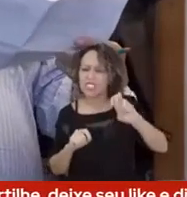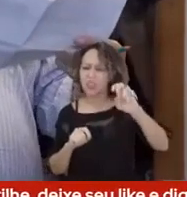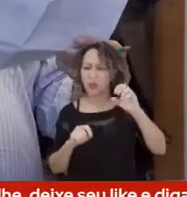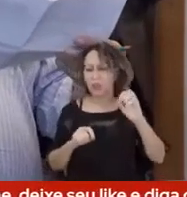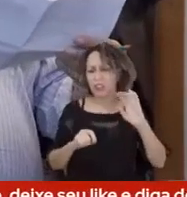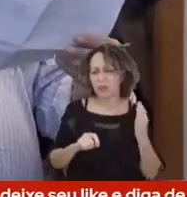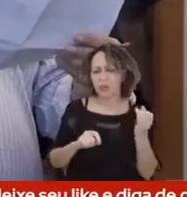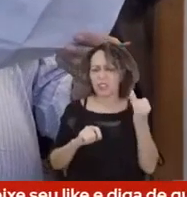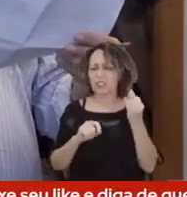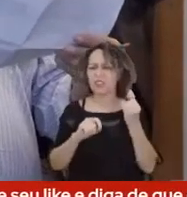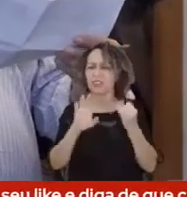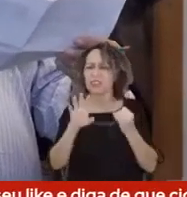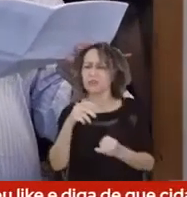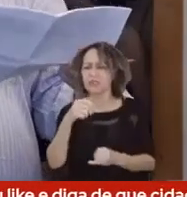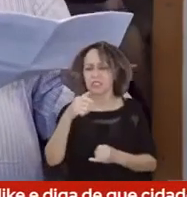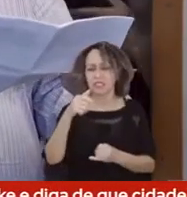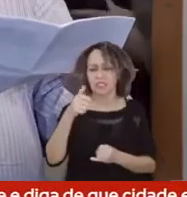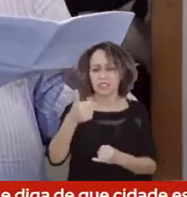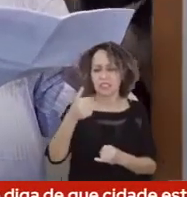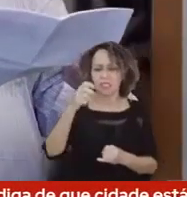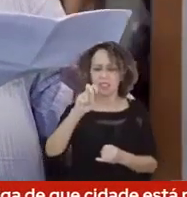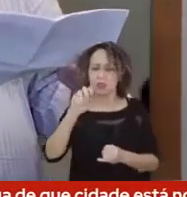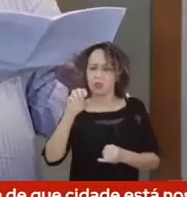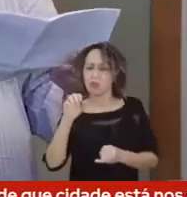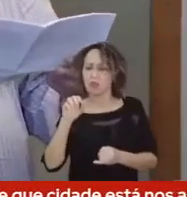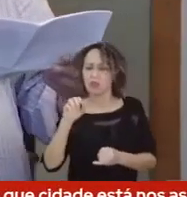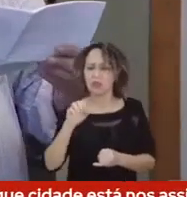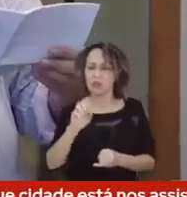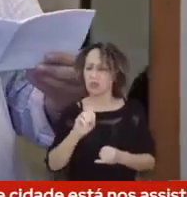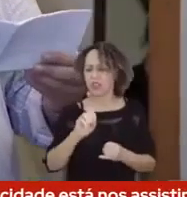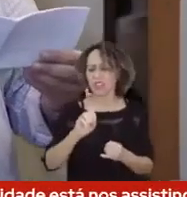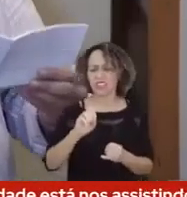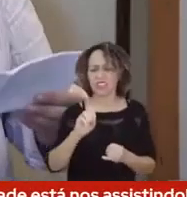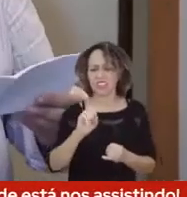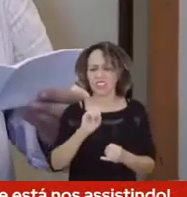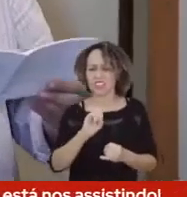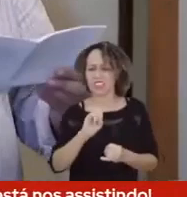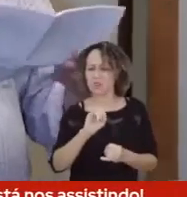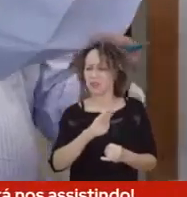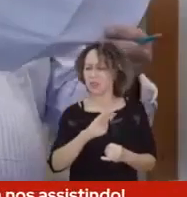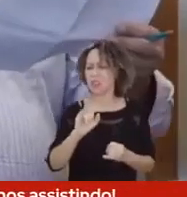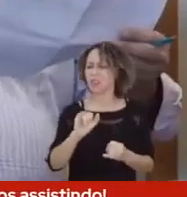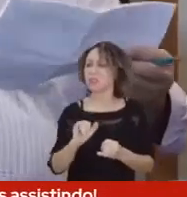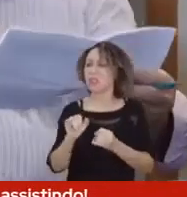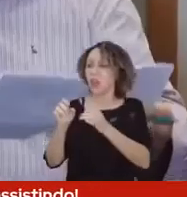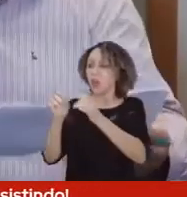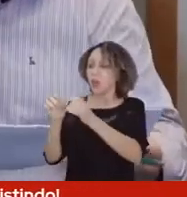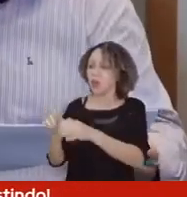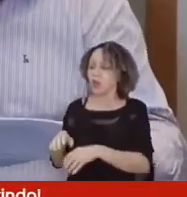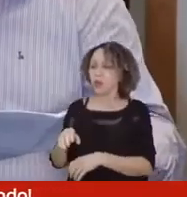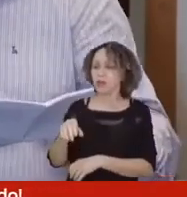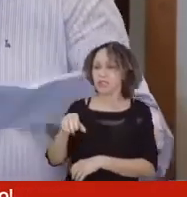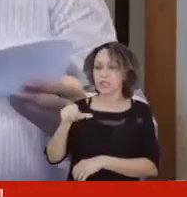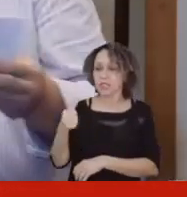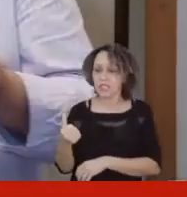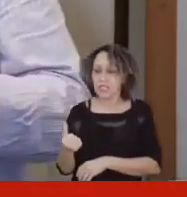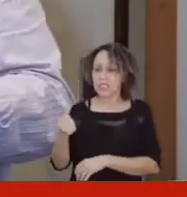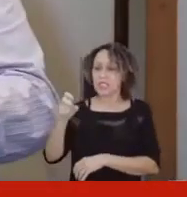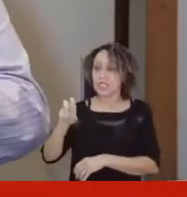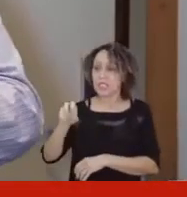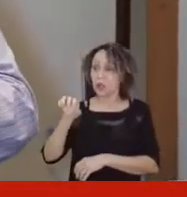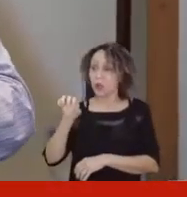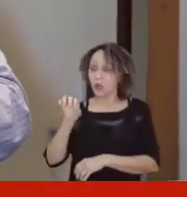fixas, sobra 625 bilhões que se dividem entre investimento